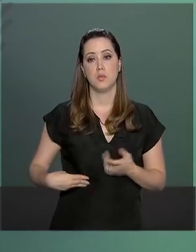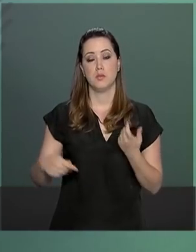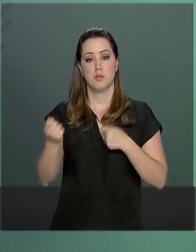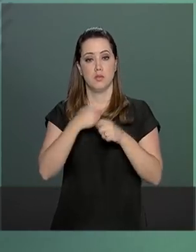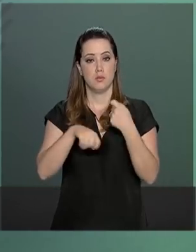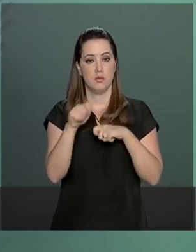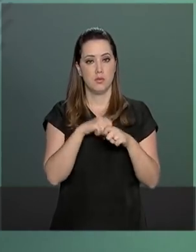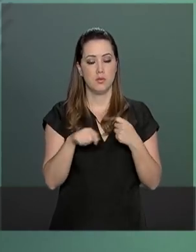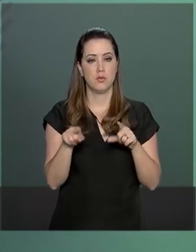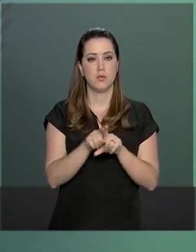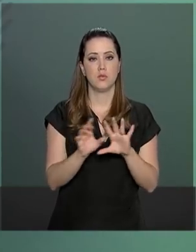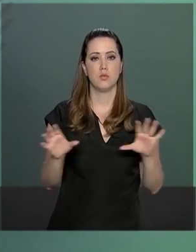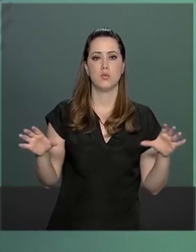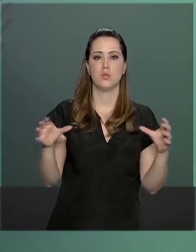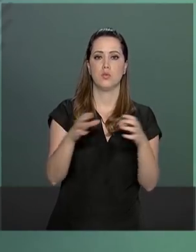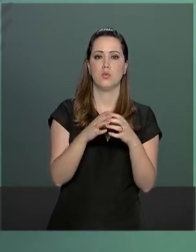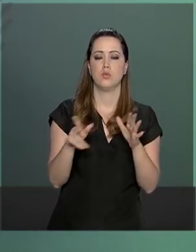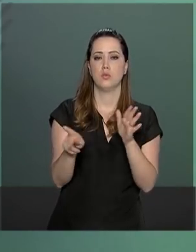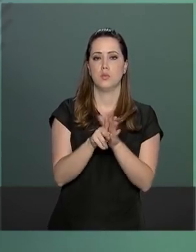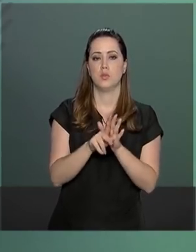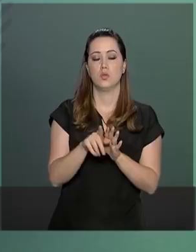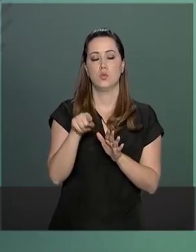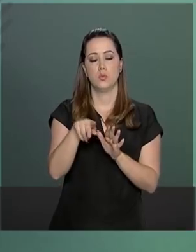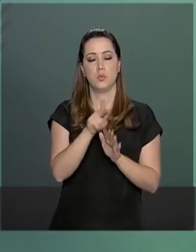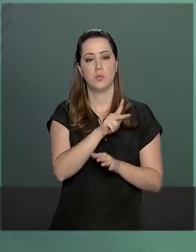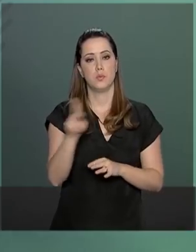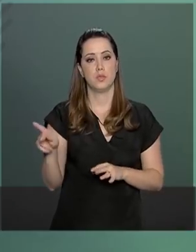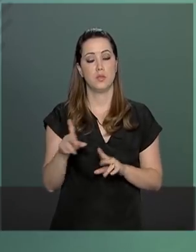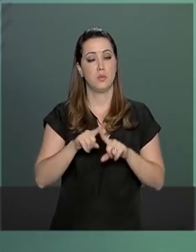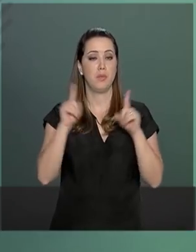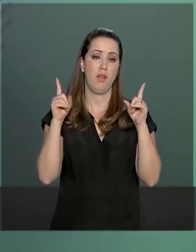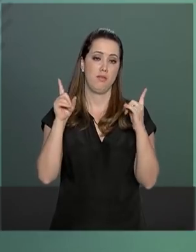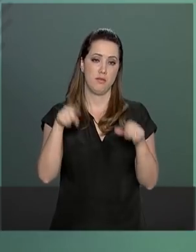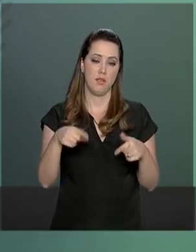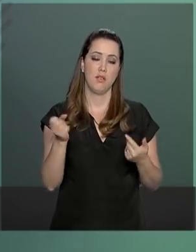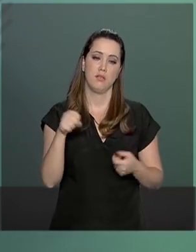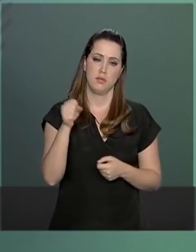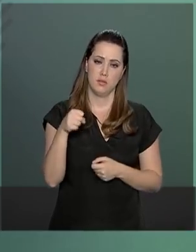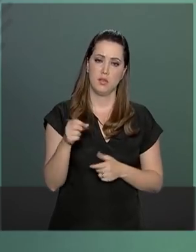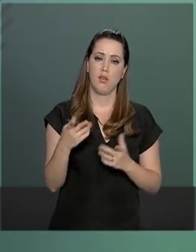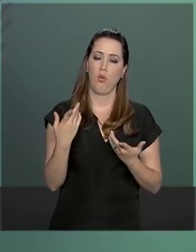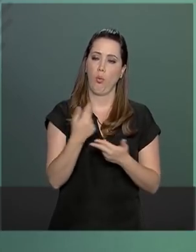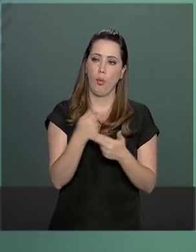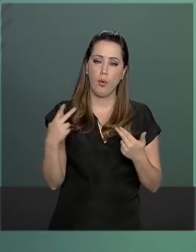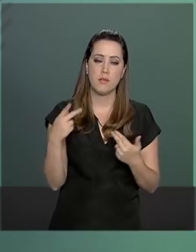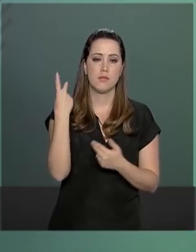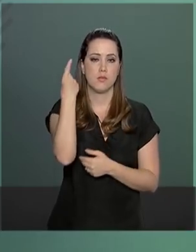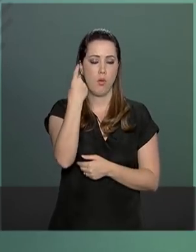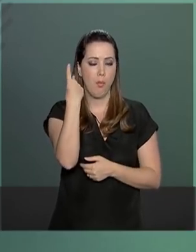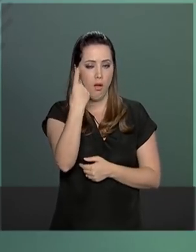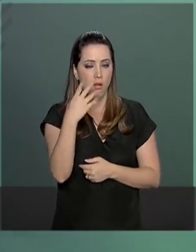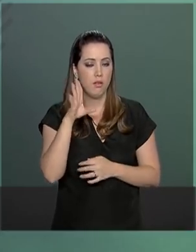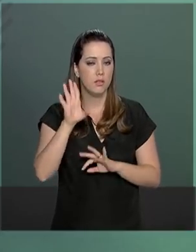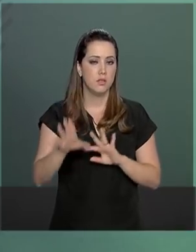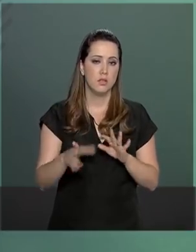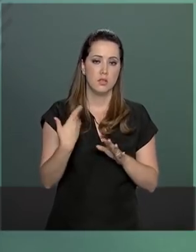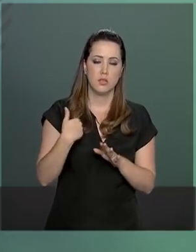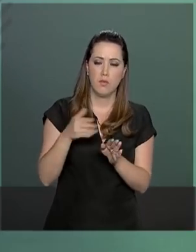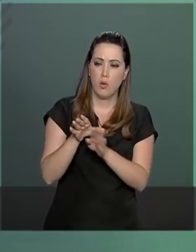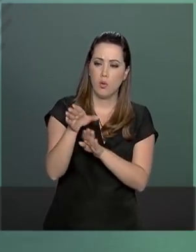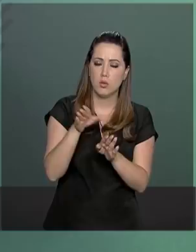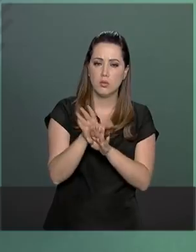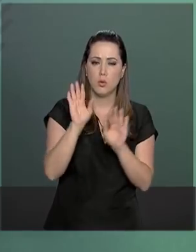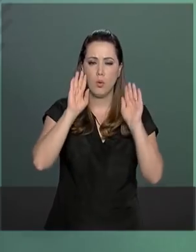economia eo gabinete do próprio presidente mas naturalmente são assuntos que vão orientar